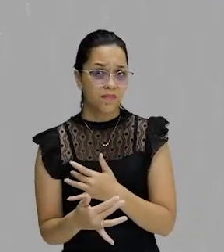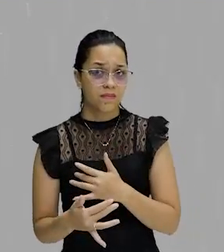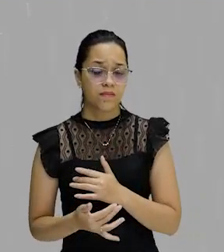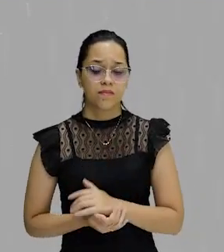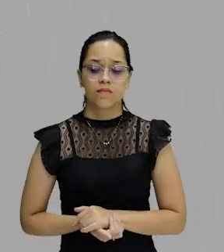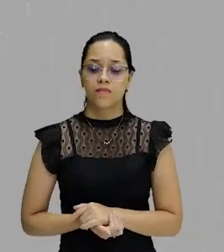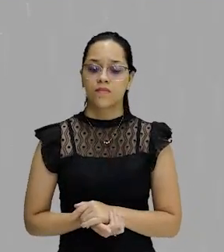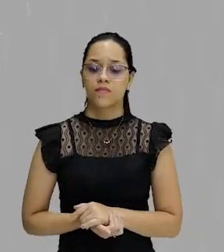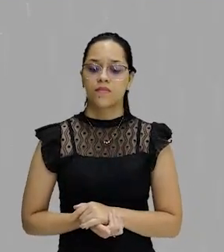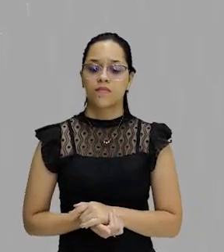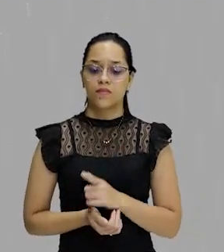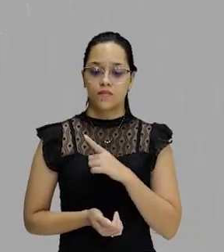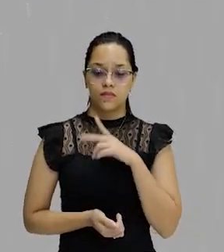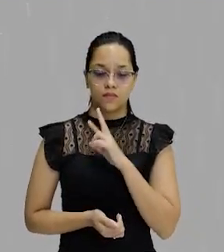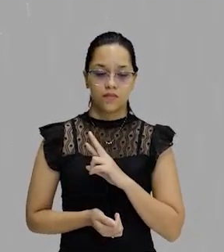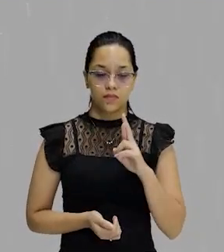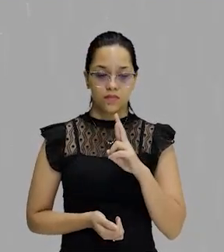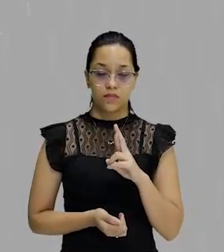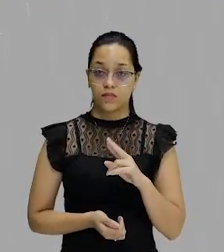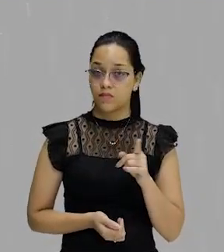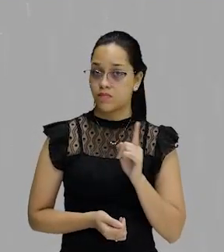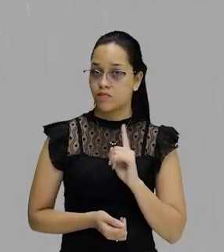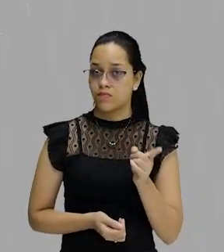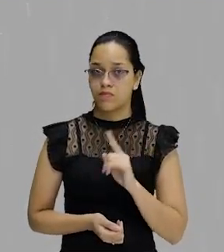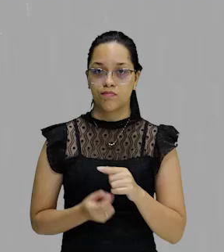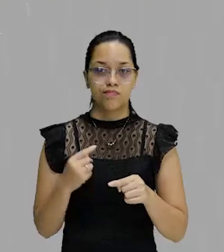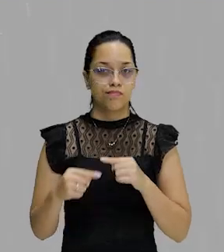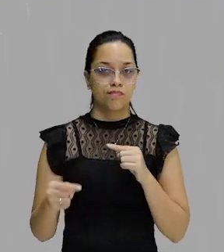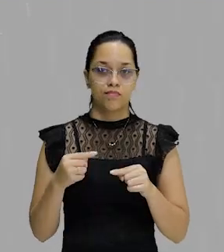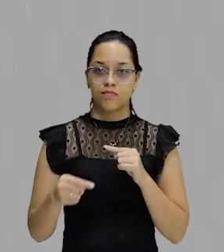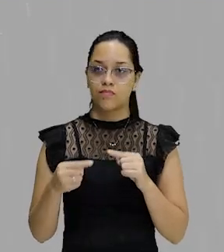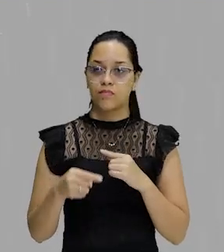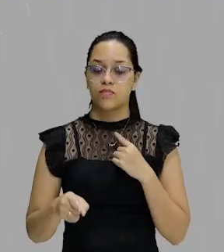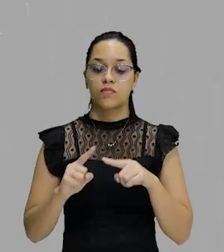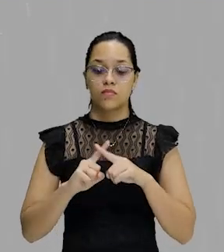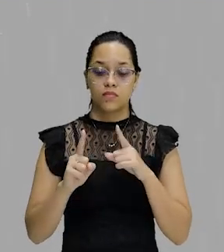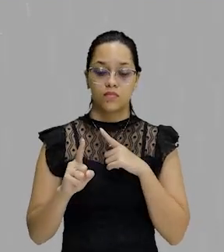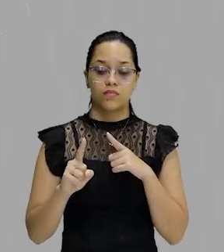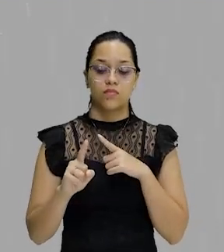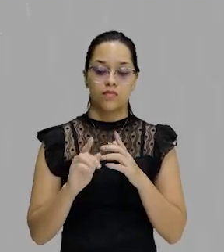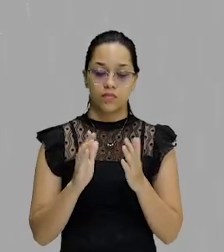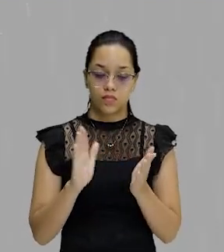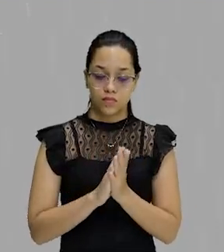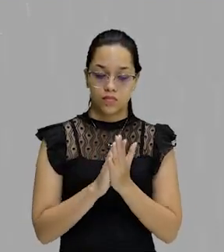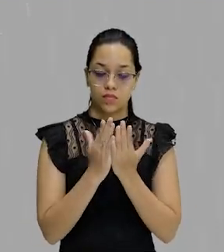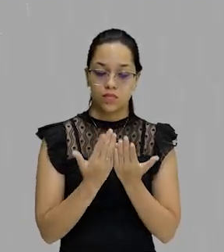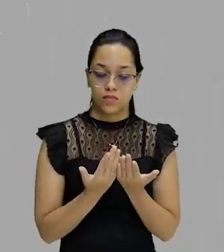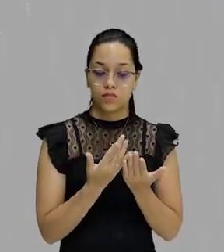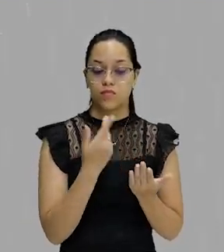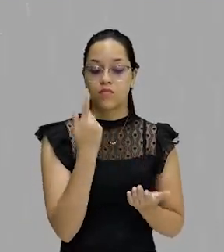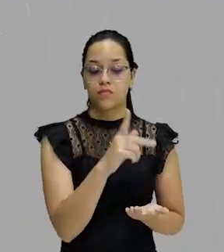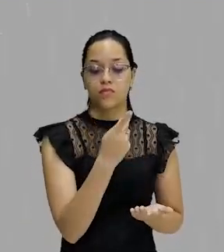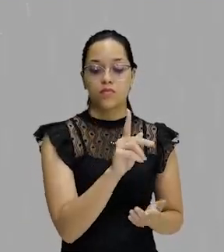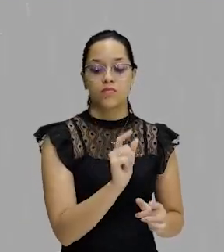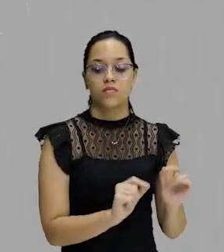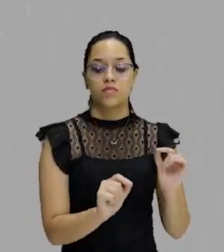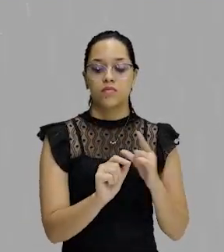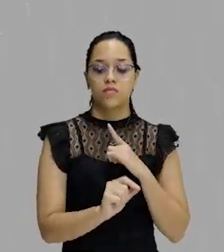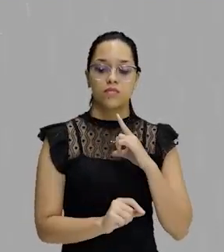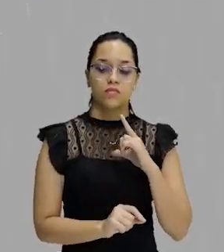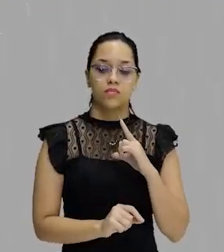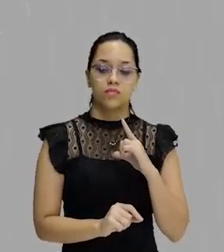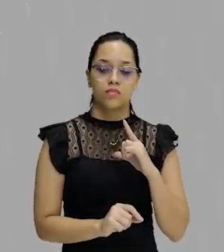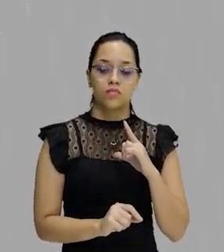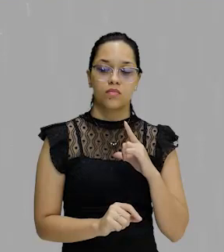economia urbana, segundo os preceitos bíblicos, ele não discute isso, ele discute na obra O Mercador de Veneza, né? Shakespeare